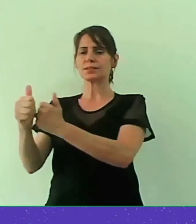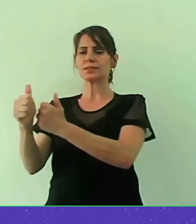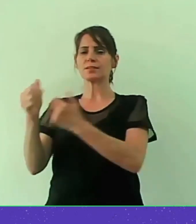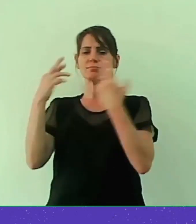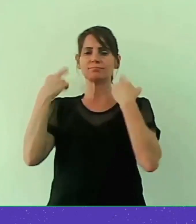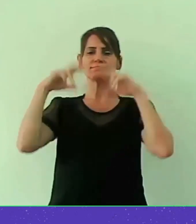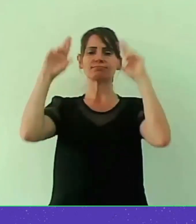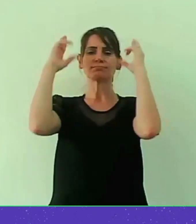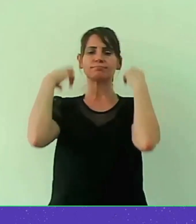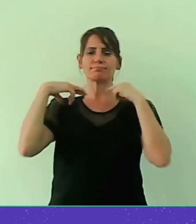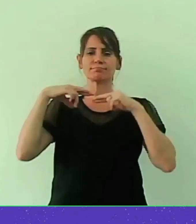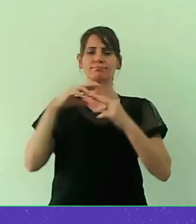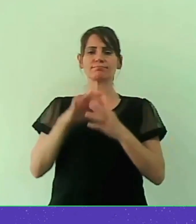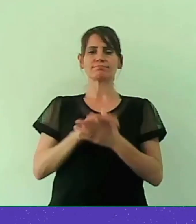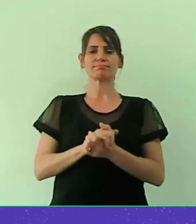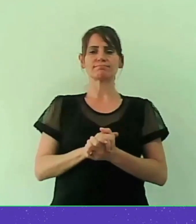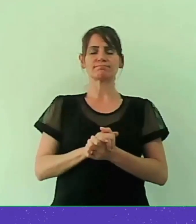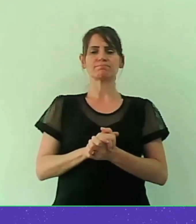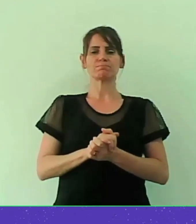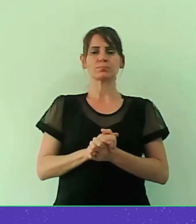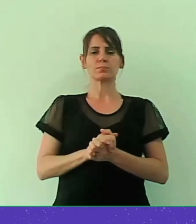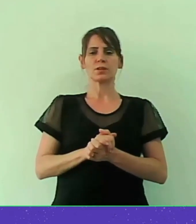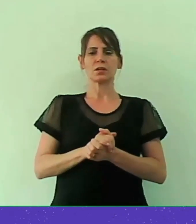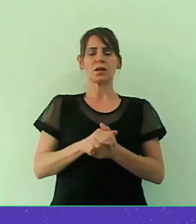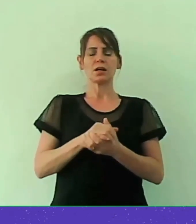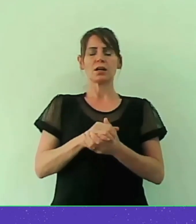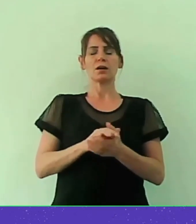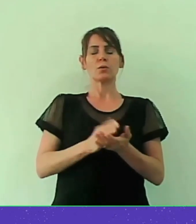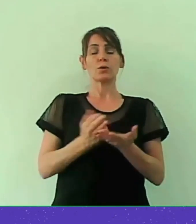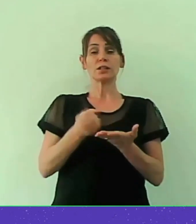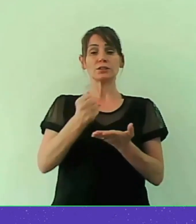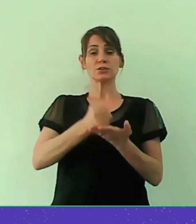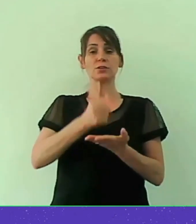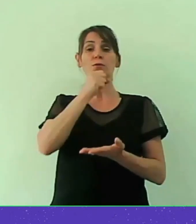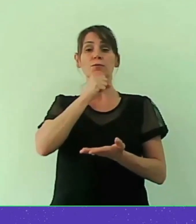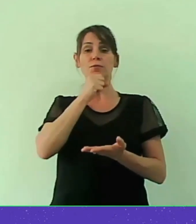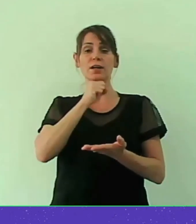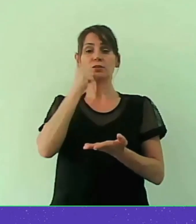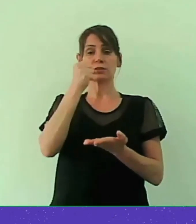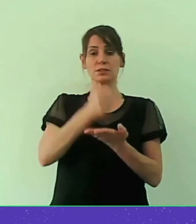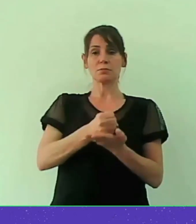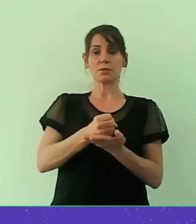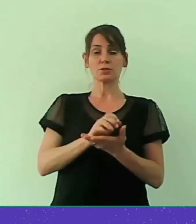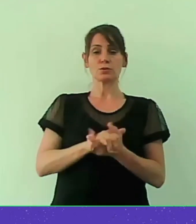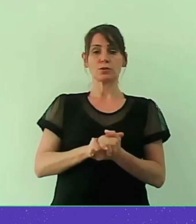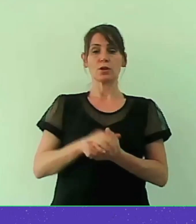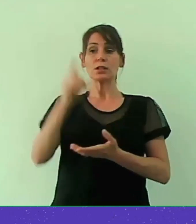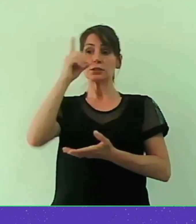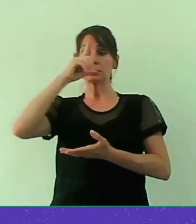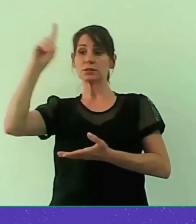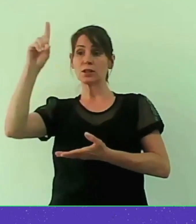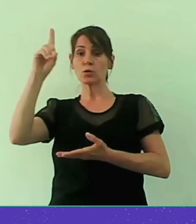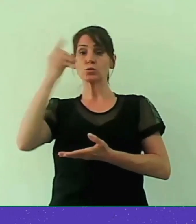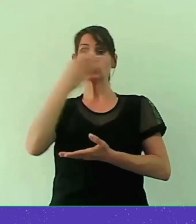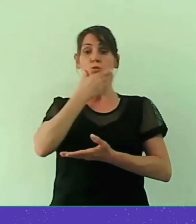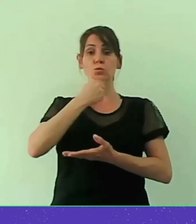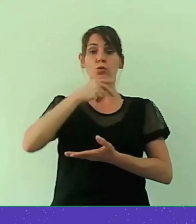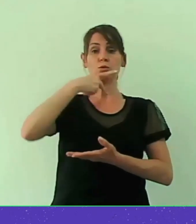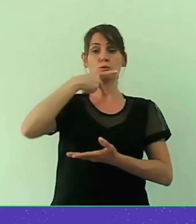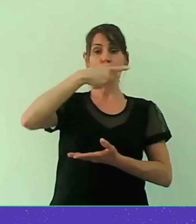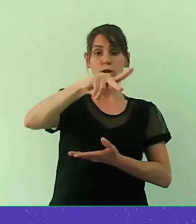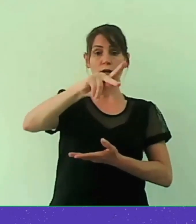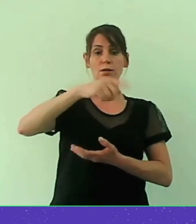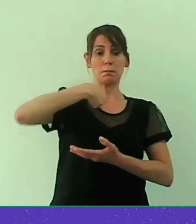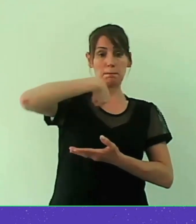Durante todo o Antigo Testamento, Deus enviou profetas para o seu povo,